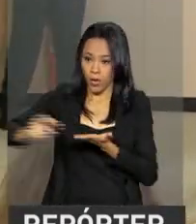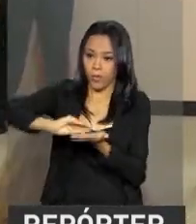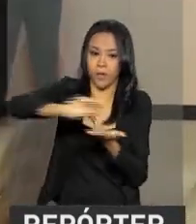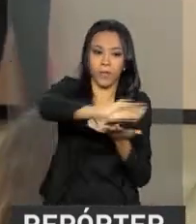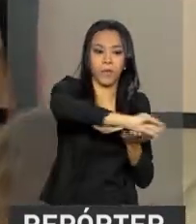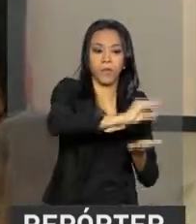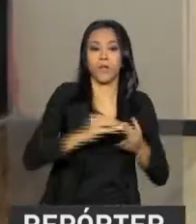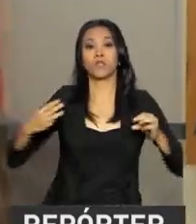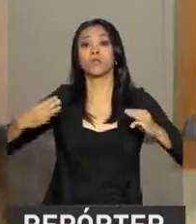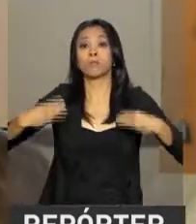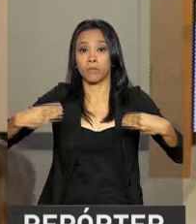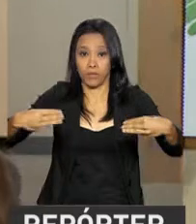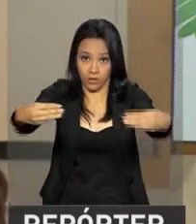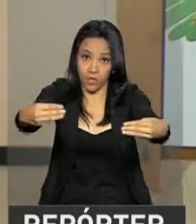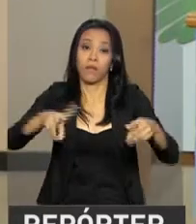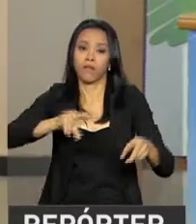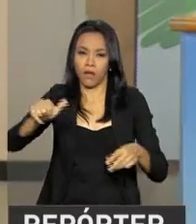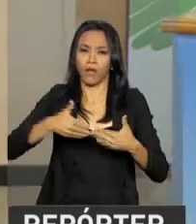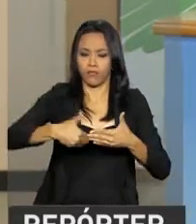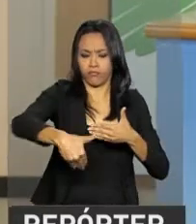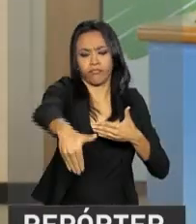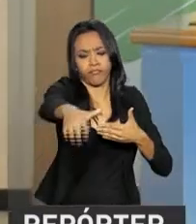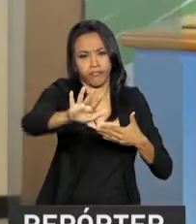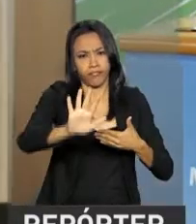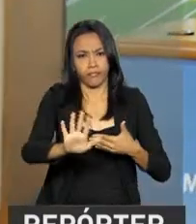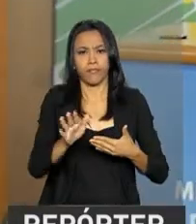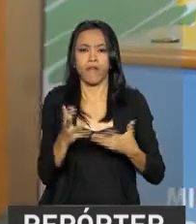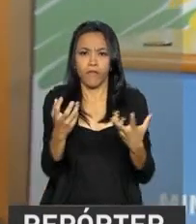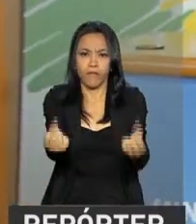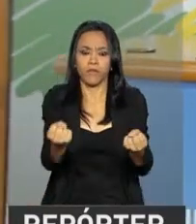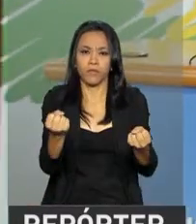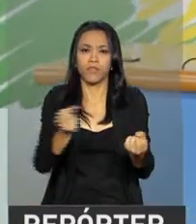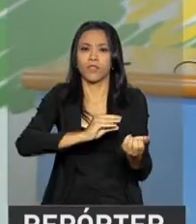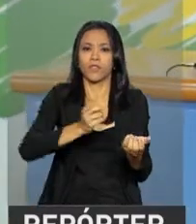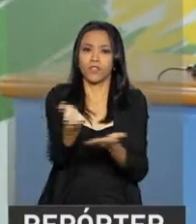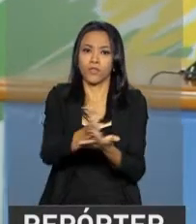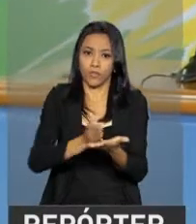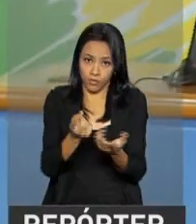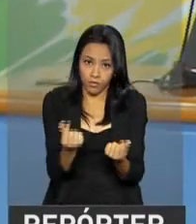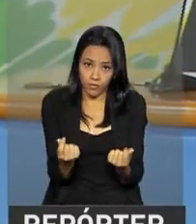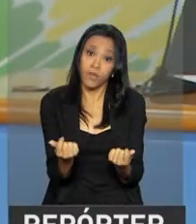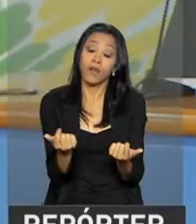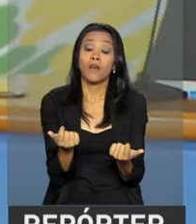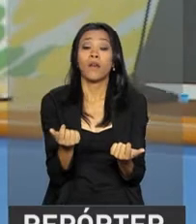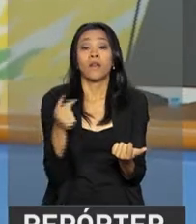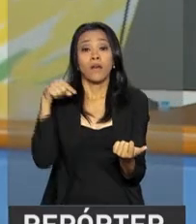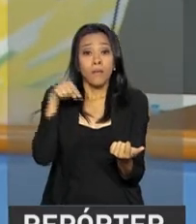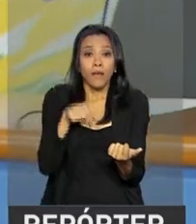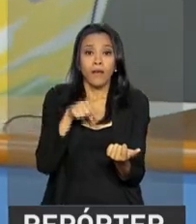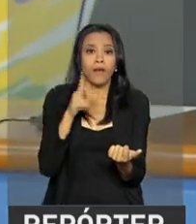dias né como eu disse basicamente nós vamos é é destinar os recursos